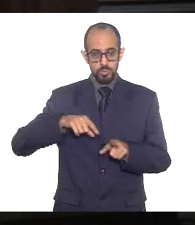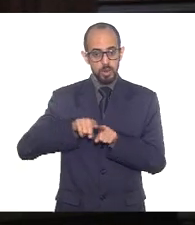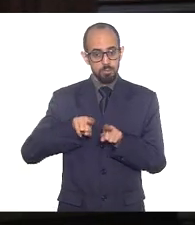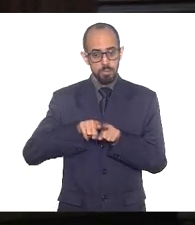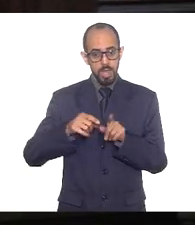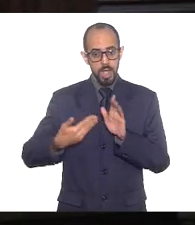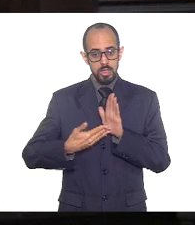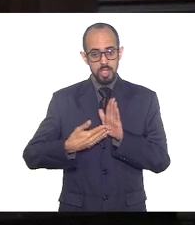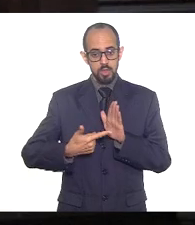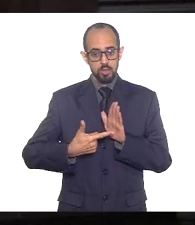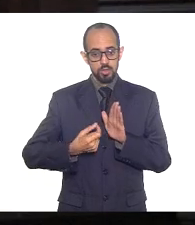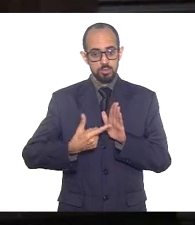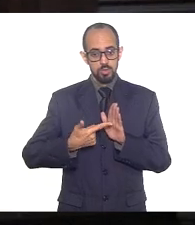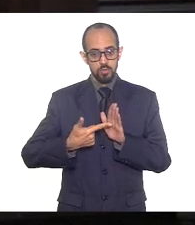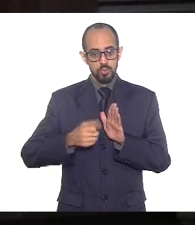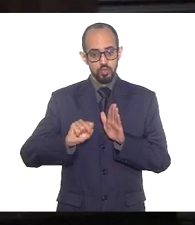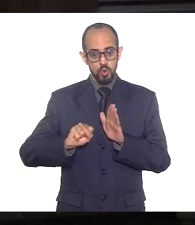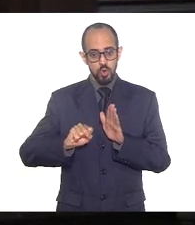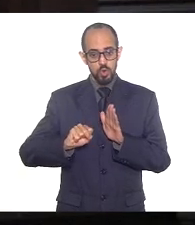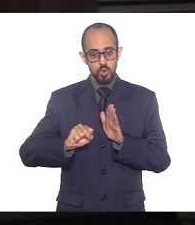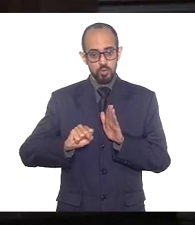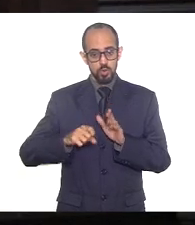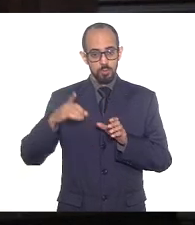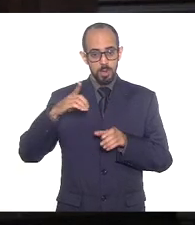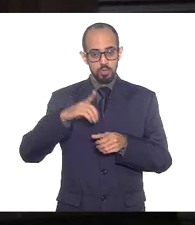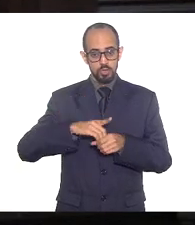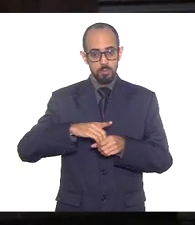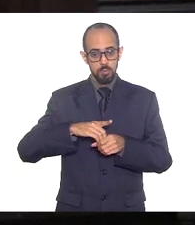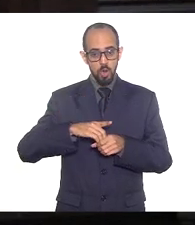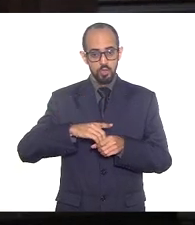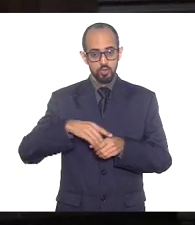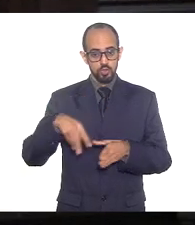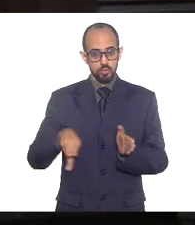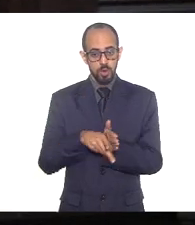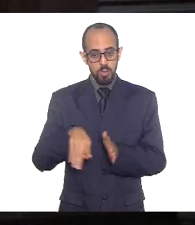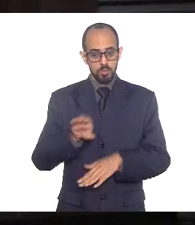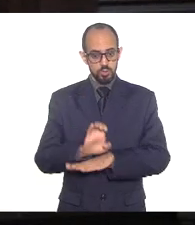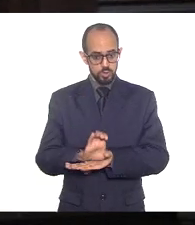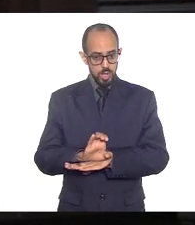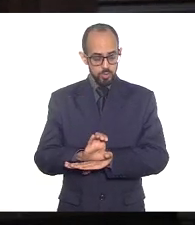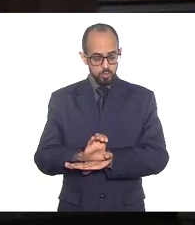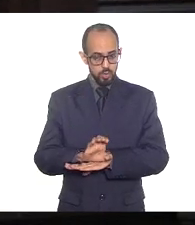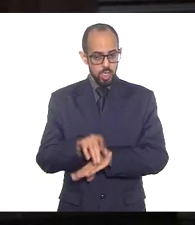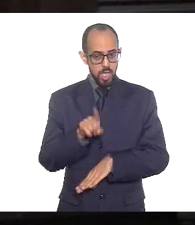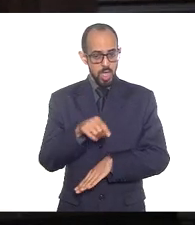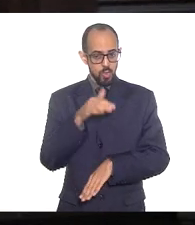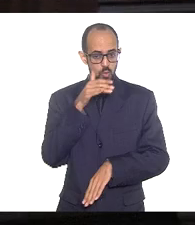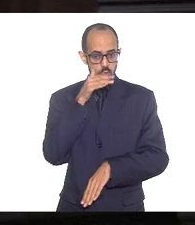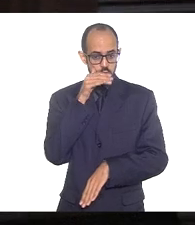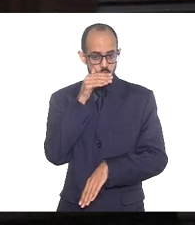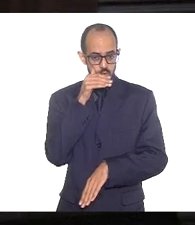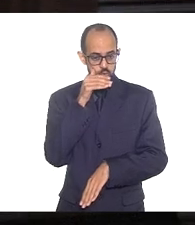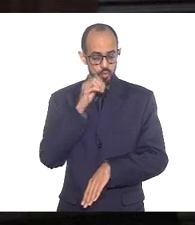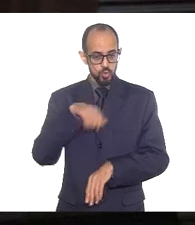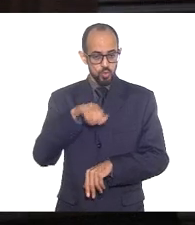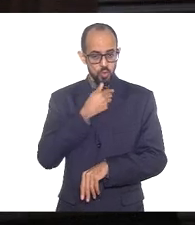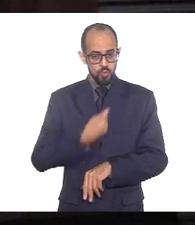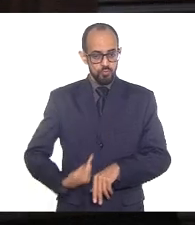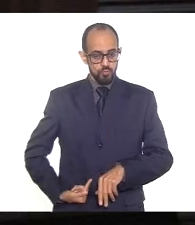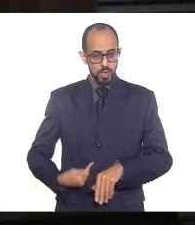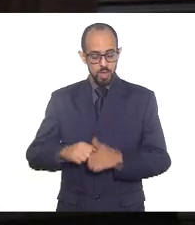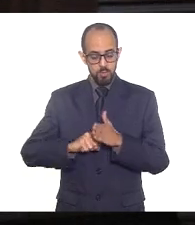2028 para os cofres estaduais então é curioso que o governo do estado ver um PC